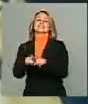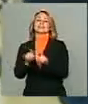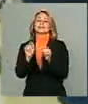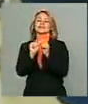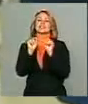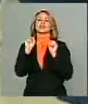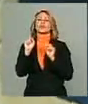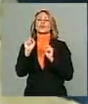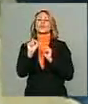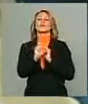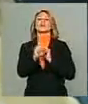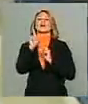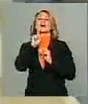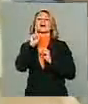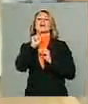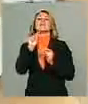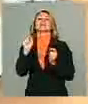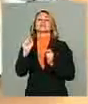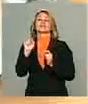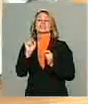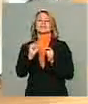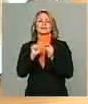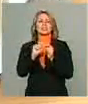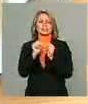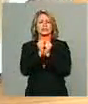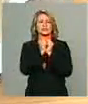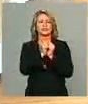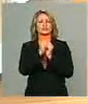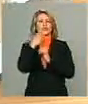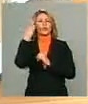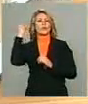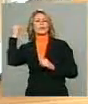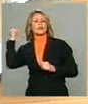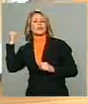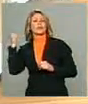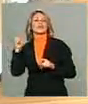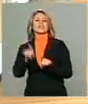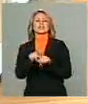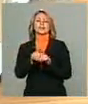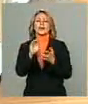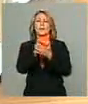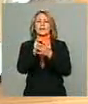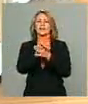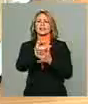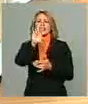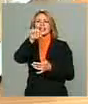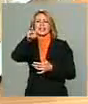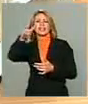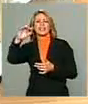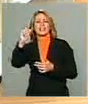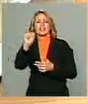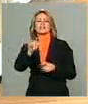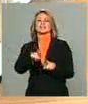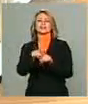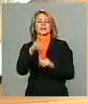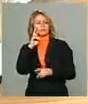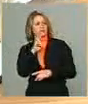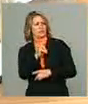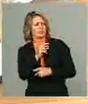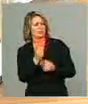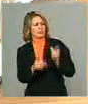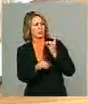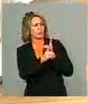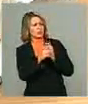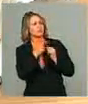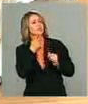a aquele tempo eu fazia foi o luí Iglesias o marido da Eva tudo que disse me viu num festival disse assim